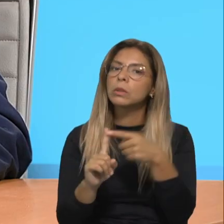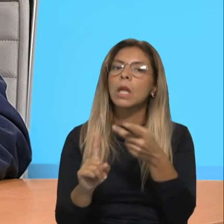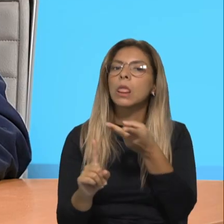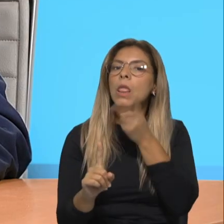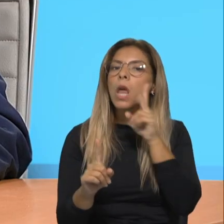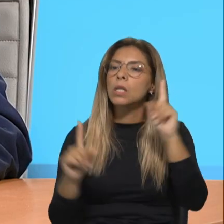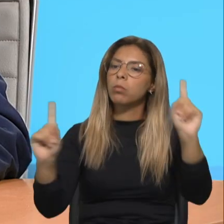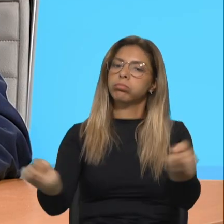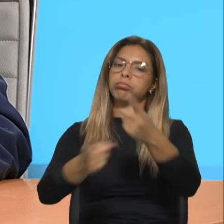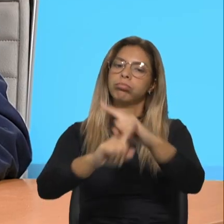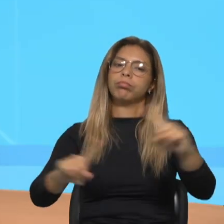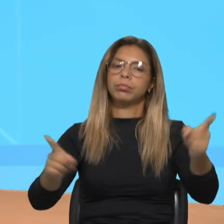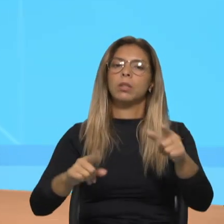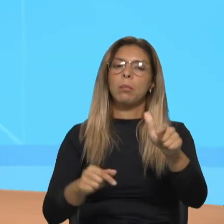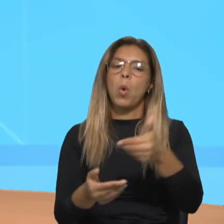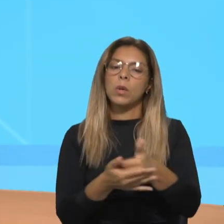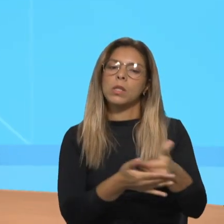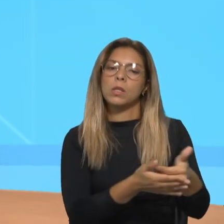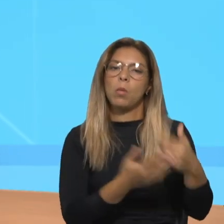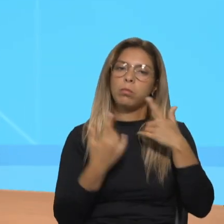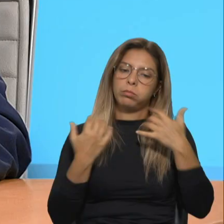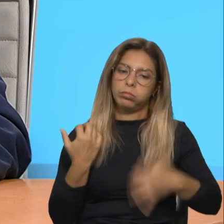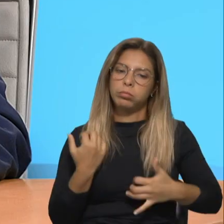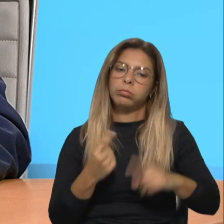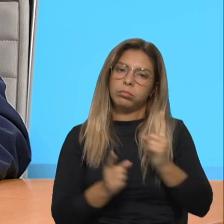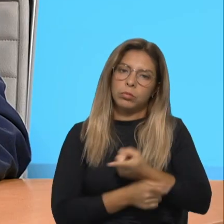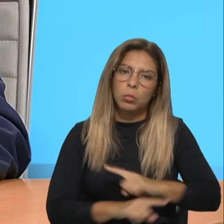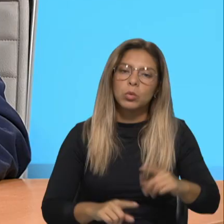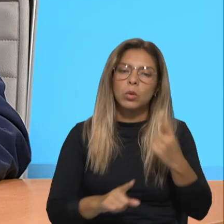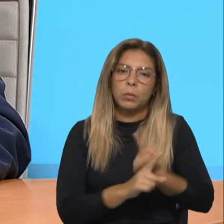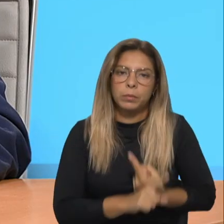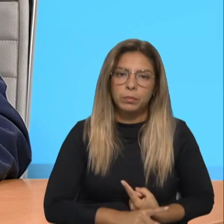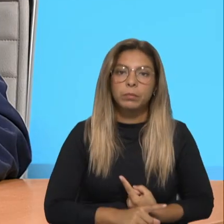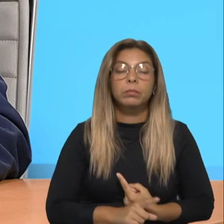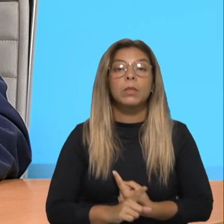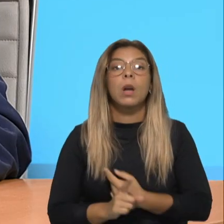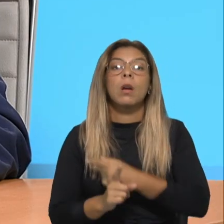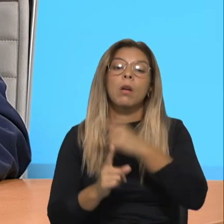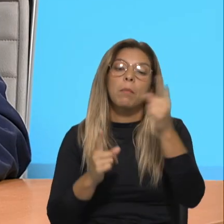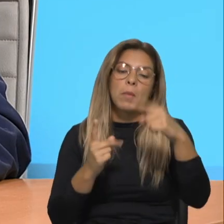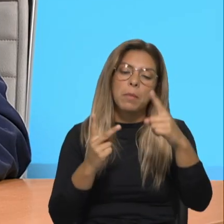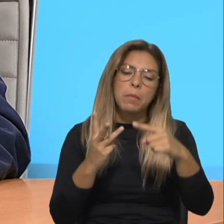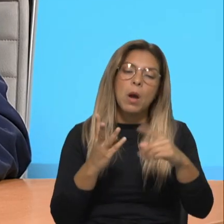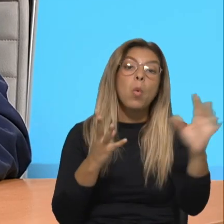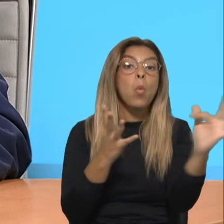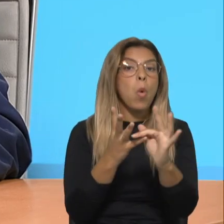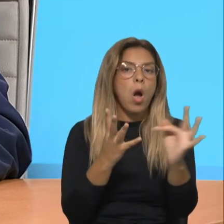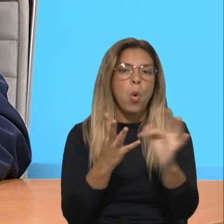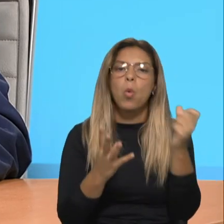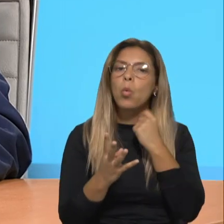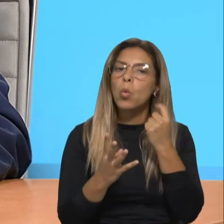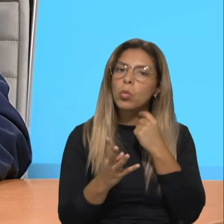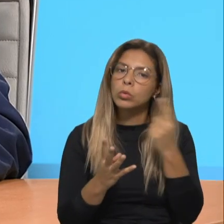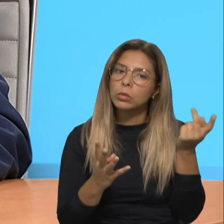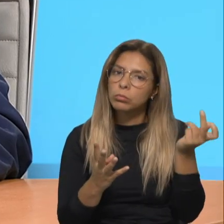e organistas. Só a partir do 4º curso é que entrou mais uma vertente,